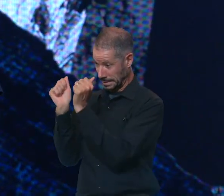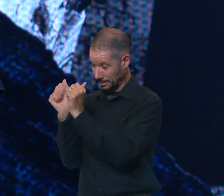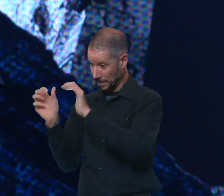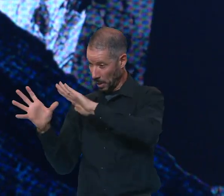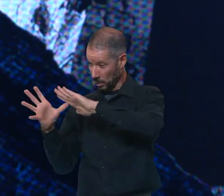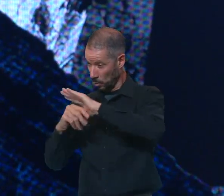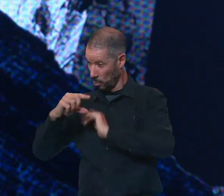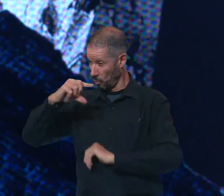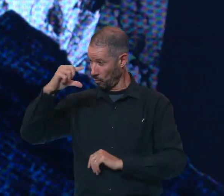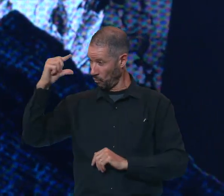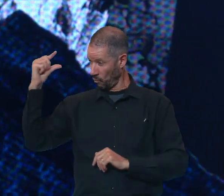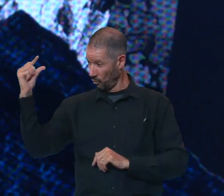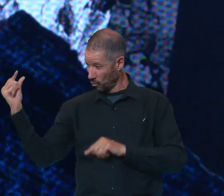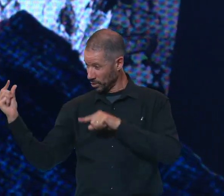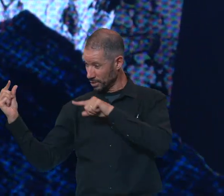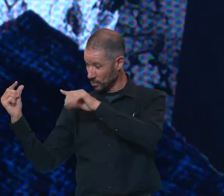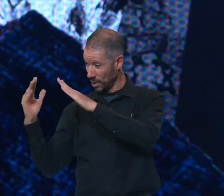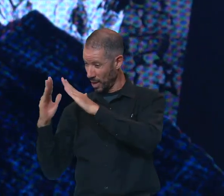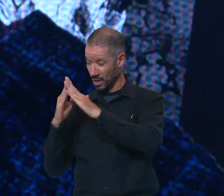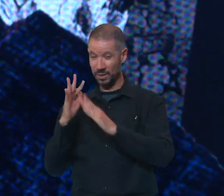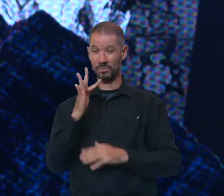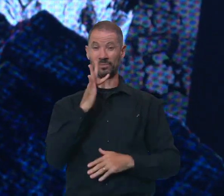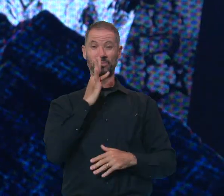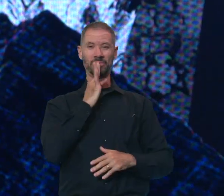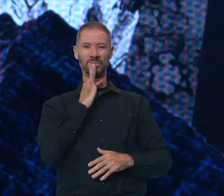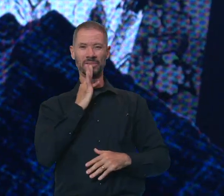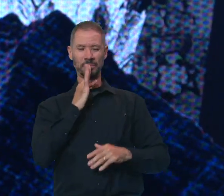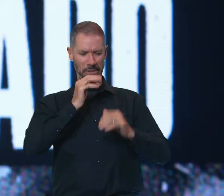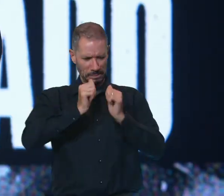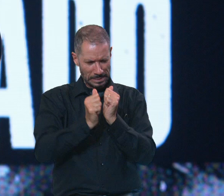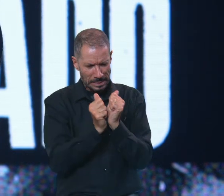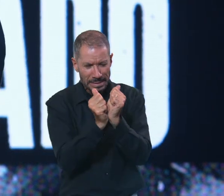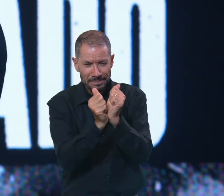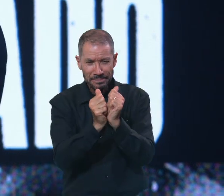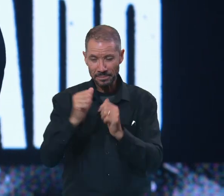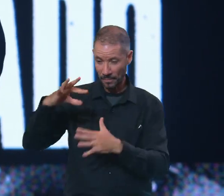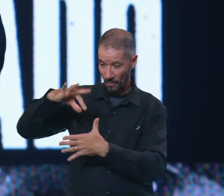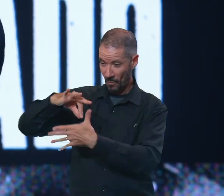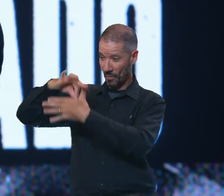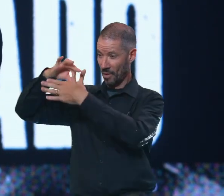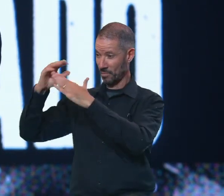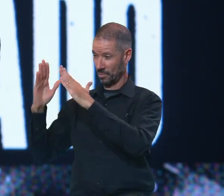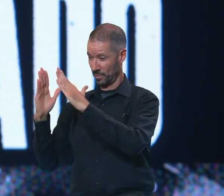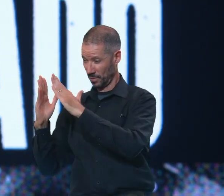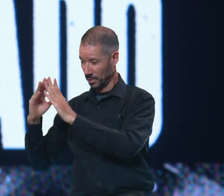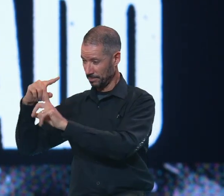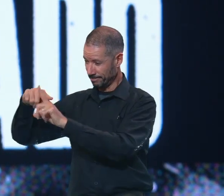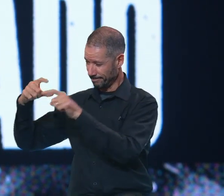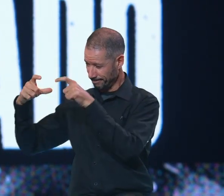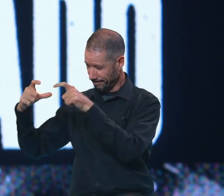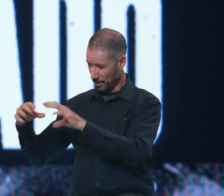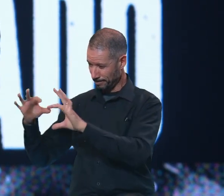fugitivo, que havia fugido da casa de Filemão, senhor de escravos e líder da igreja que se reunia naquele lugar,